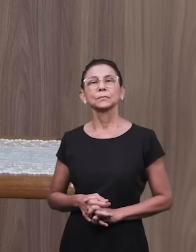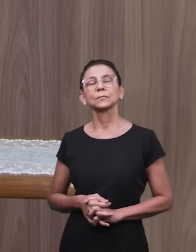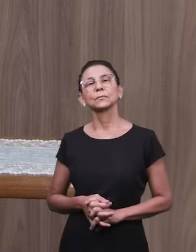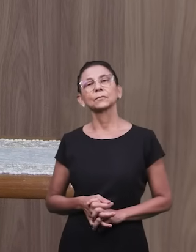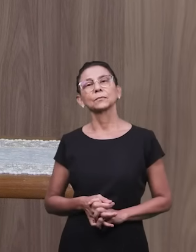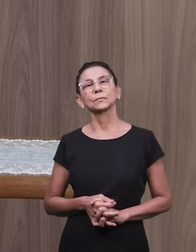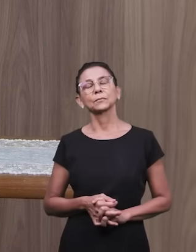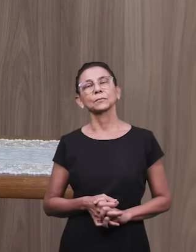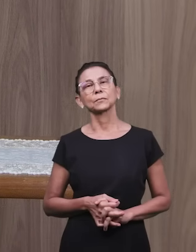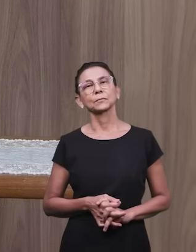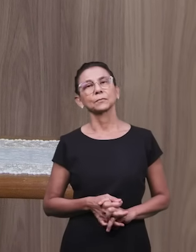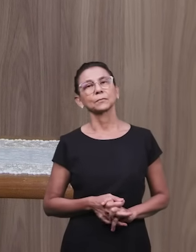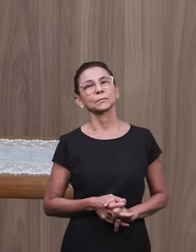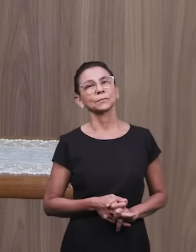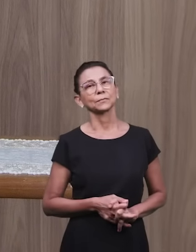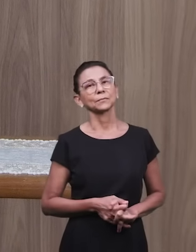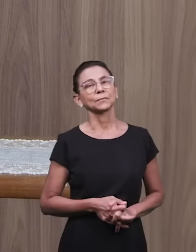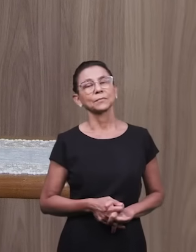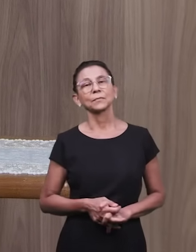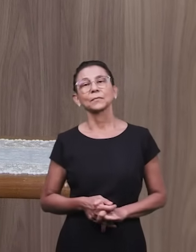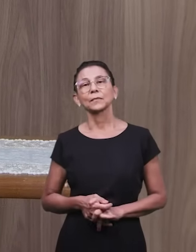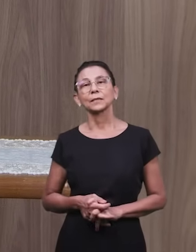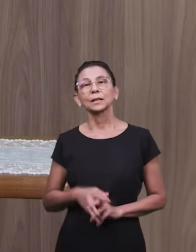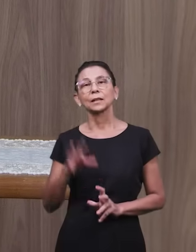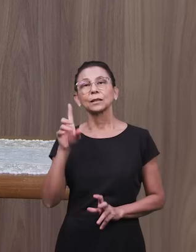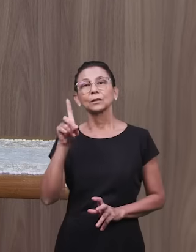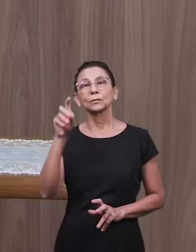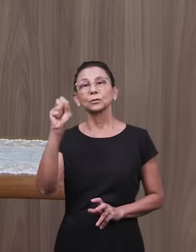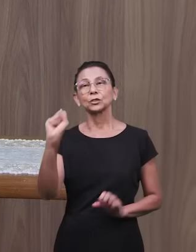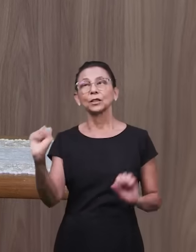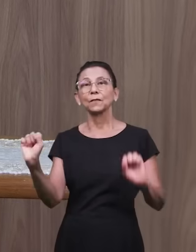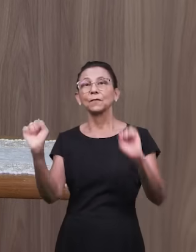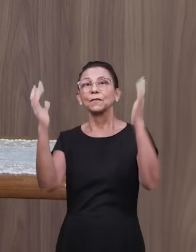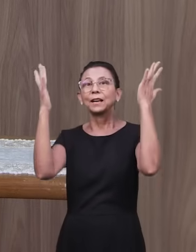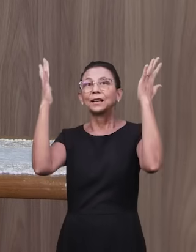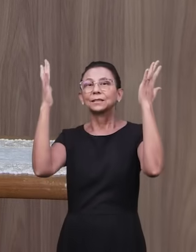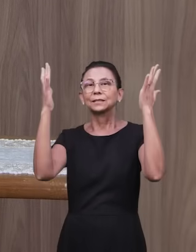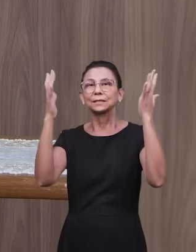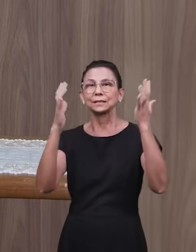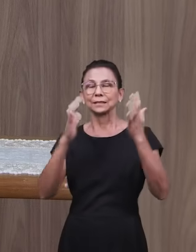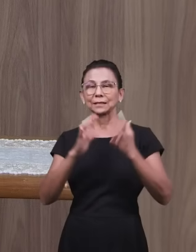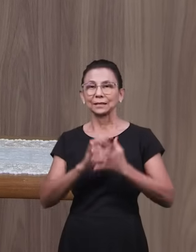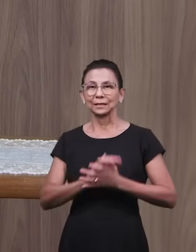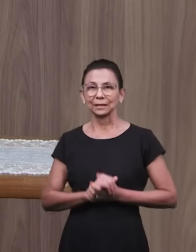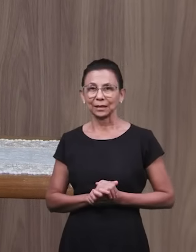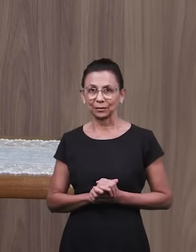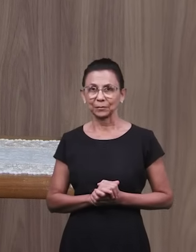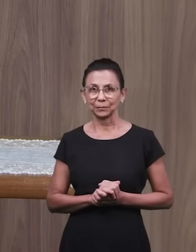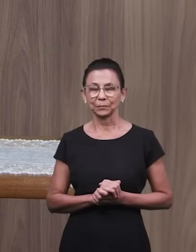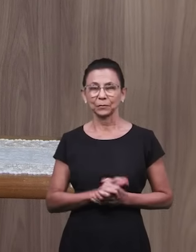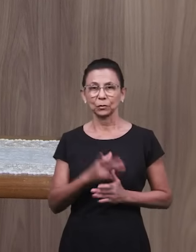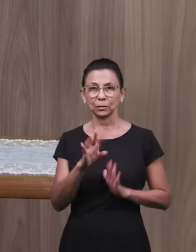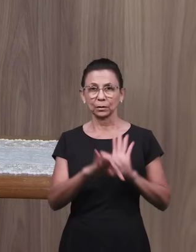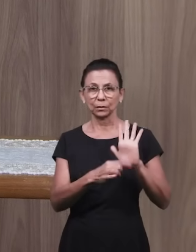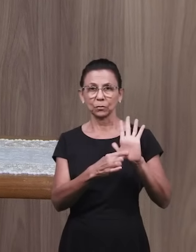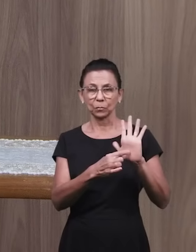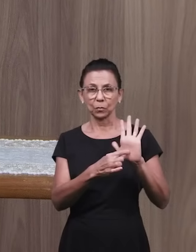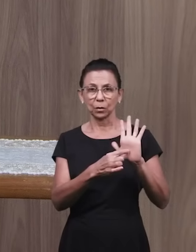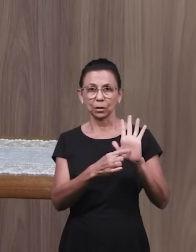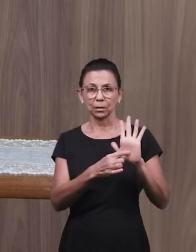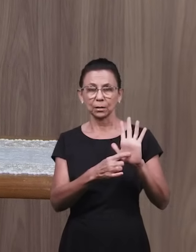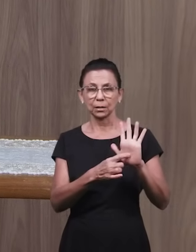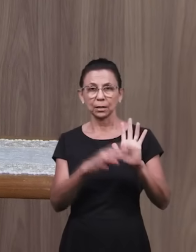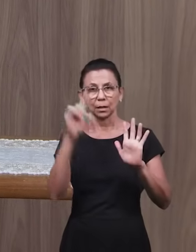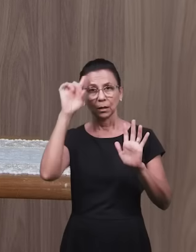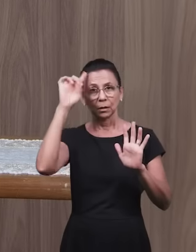E no dia do arrebatamento, no dia da festa, no dia que o noivo voltou aqui na